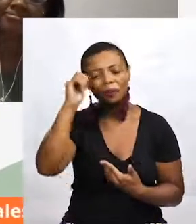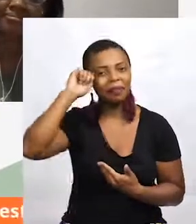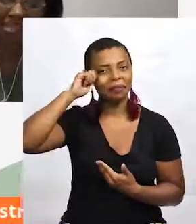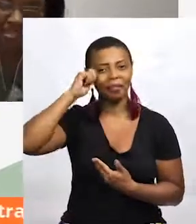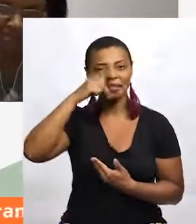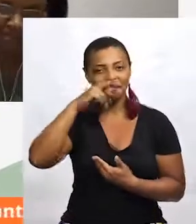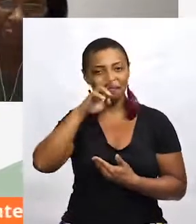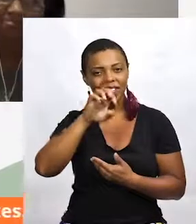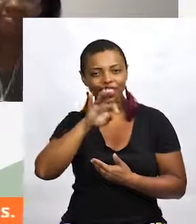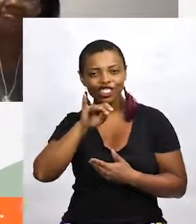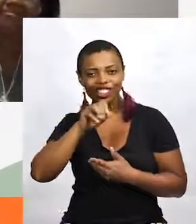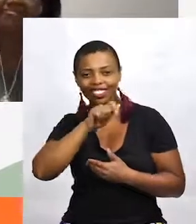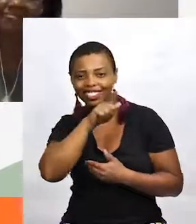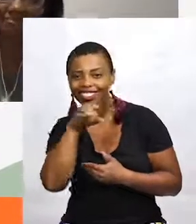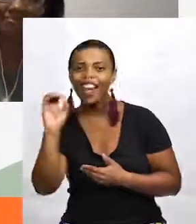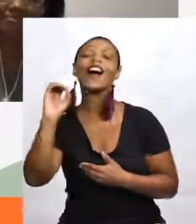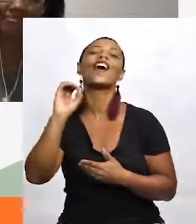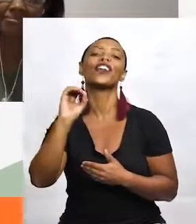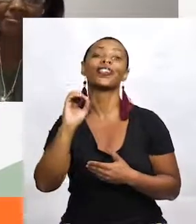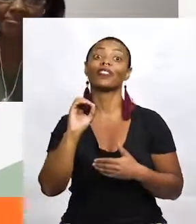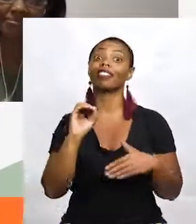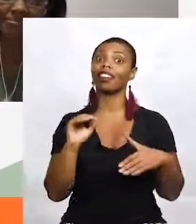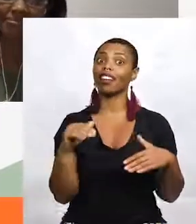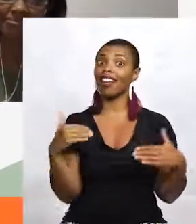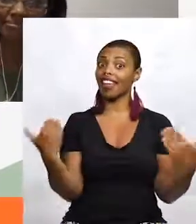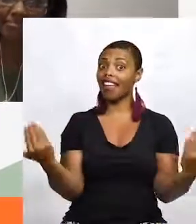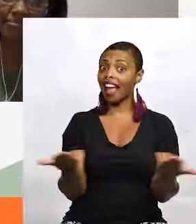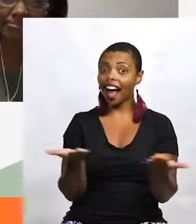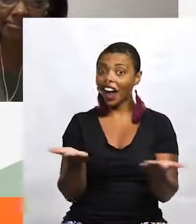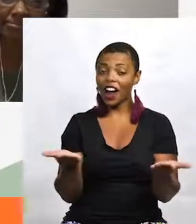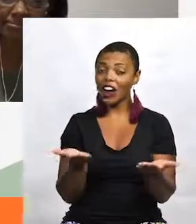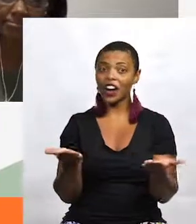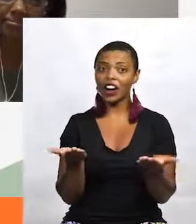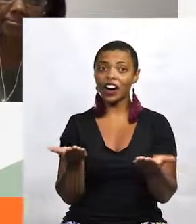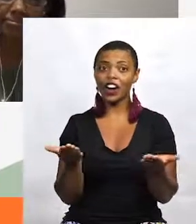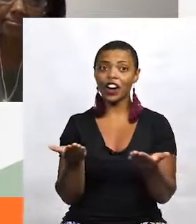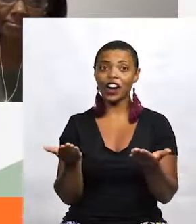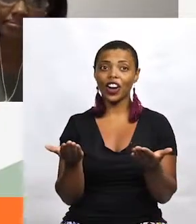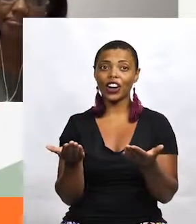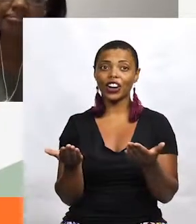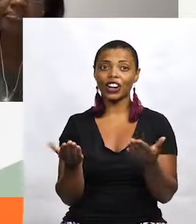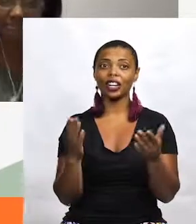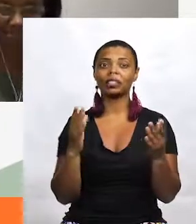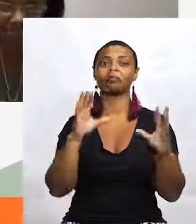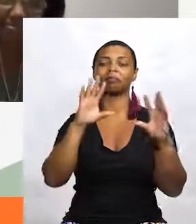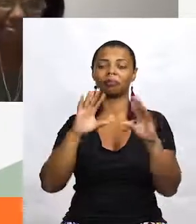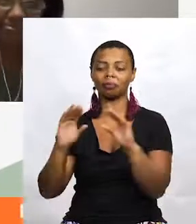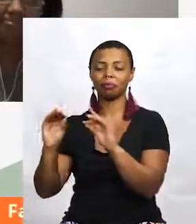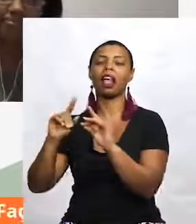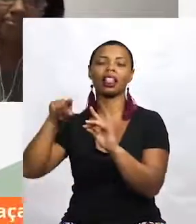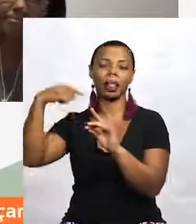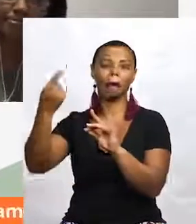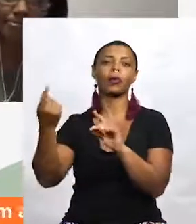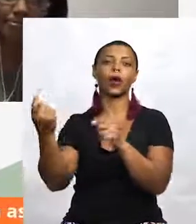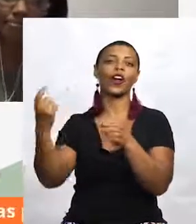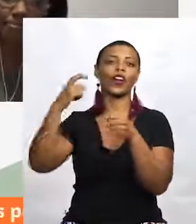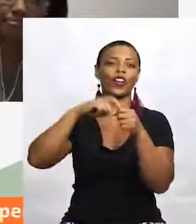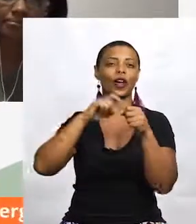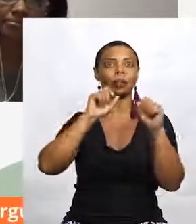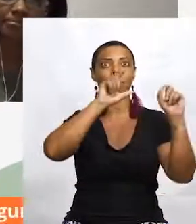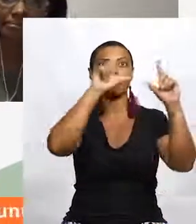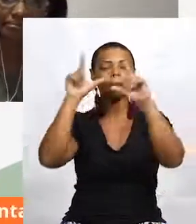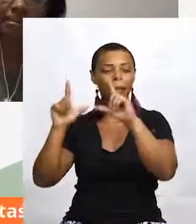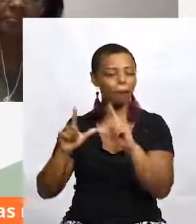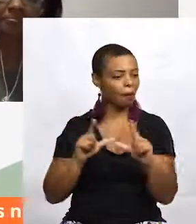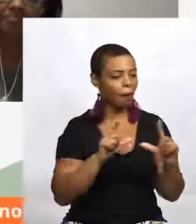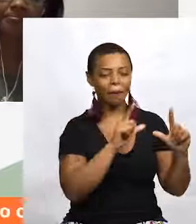gratidão. E agora a gente vai voltar para depois colocar vocês aqui naquela roda